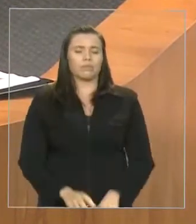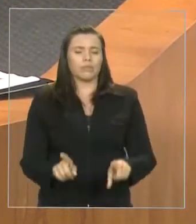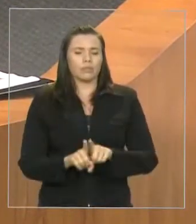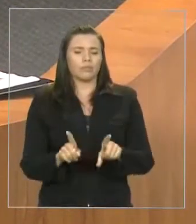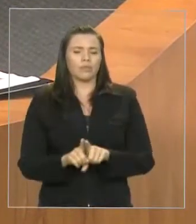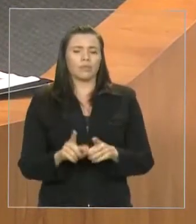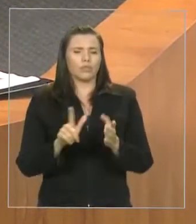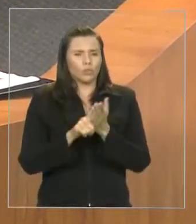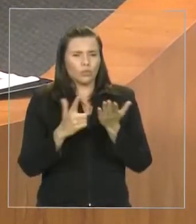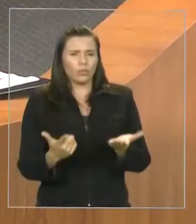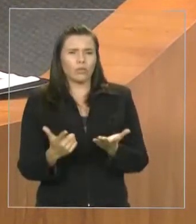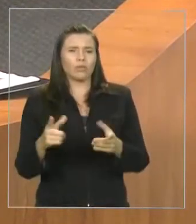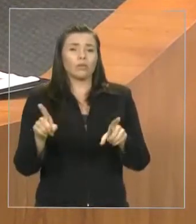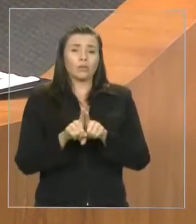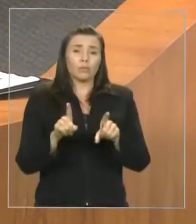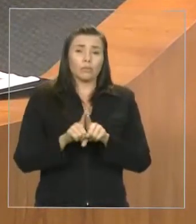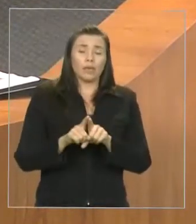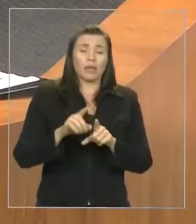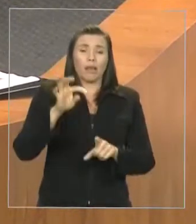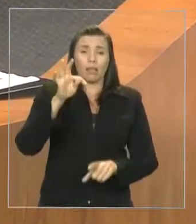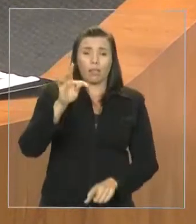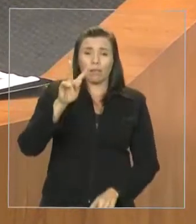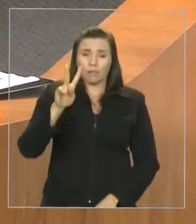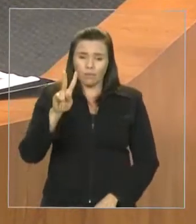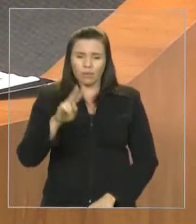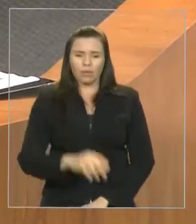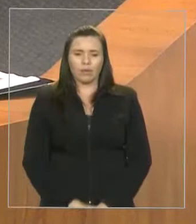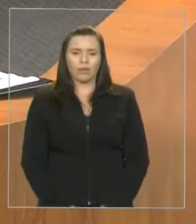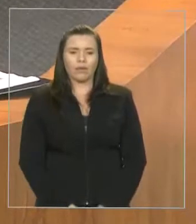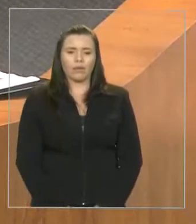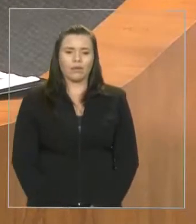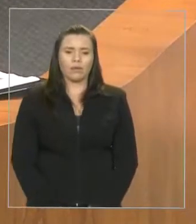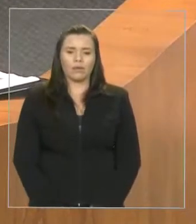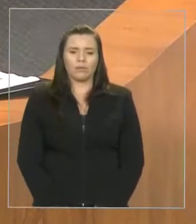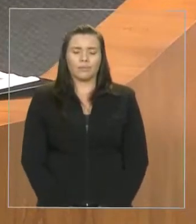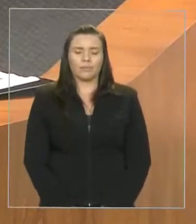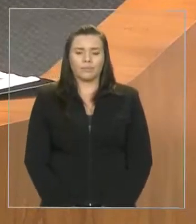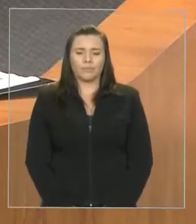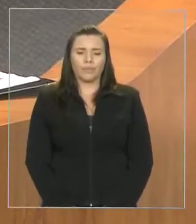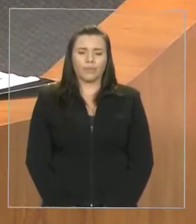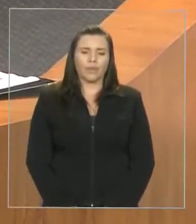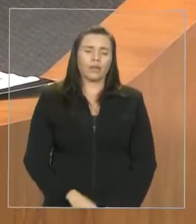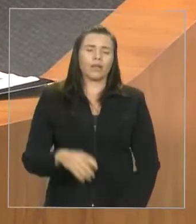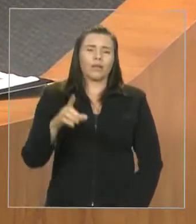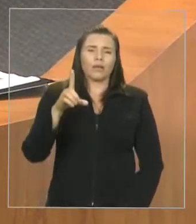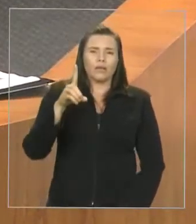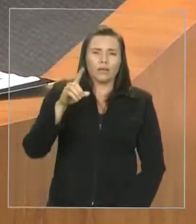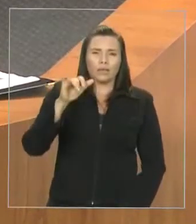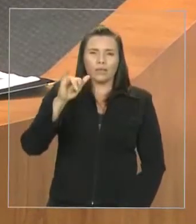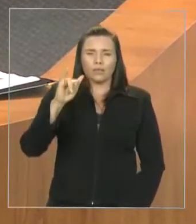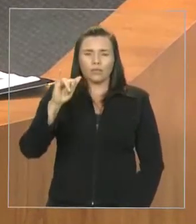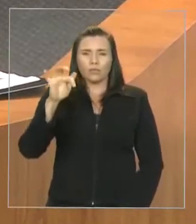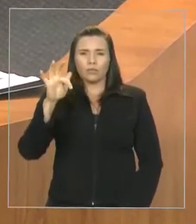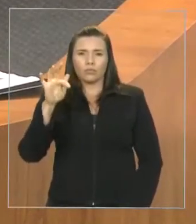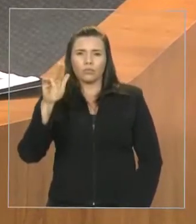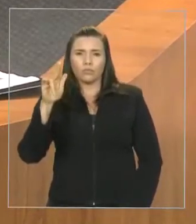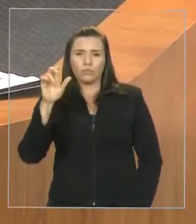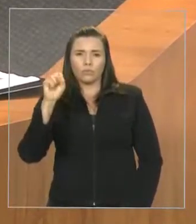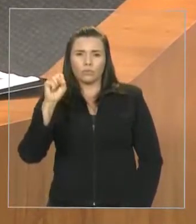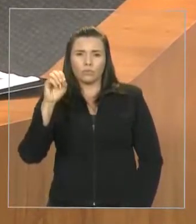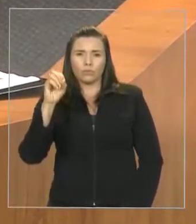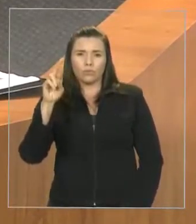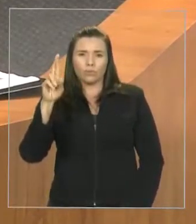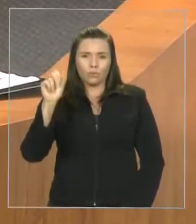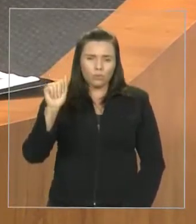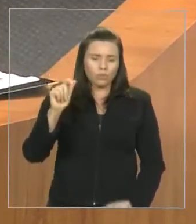nas emissoras de TV, na Mirante ligada à Rede Globo, Difusora, Bandeirantes. E eu estava em